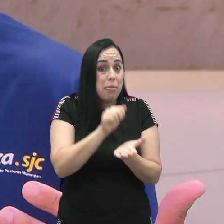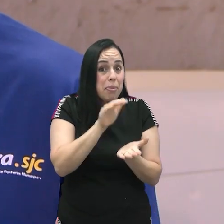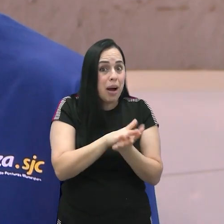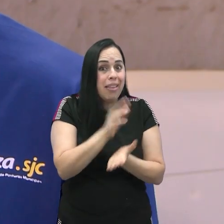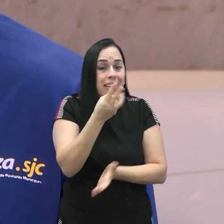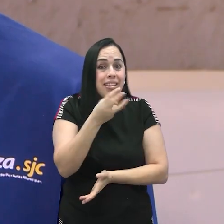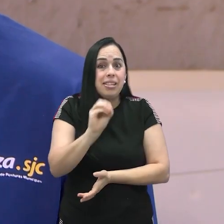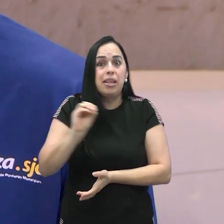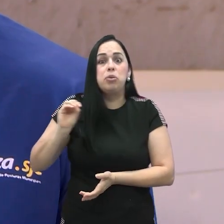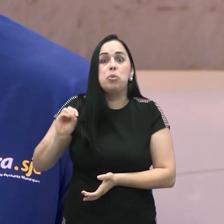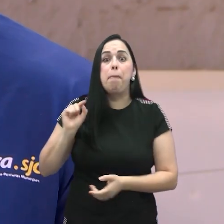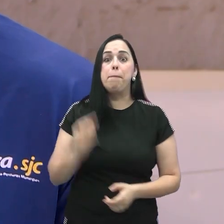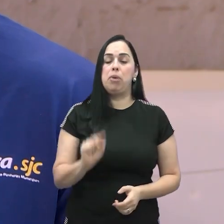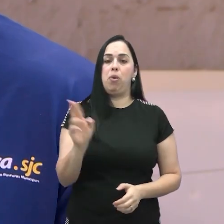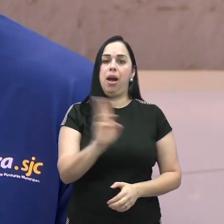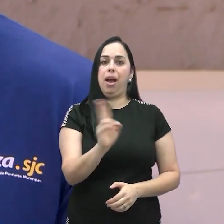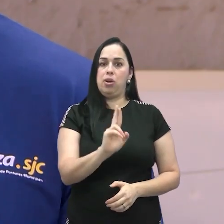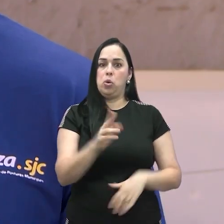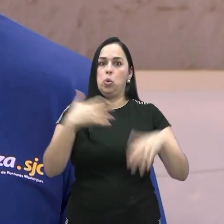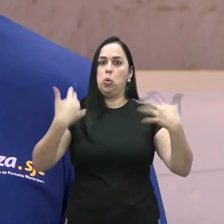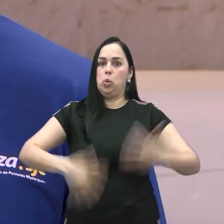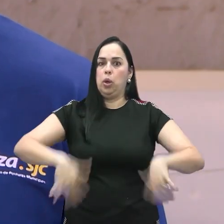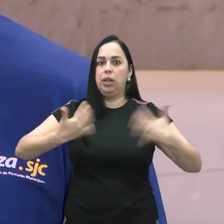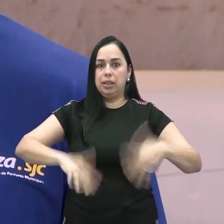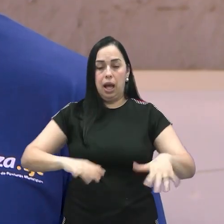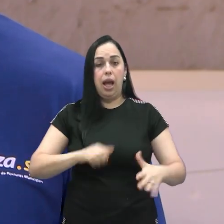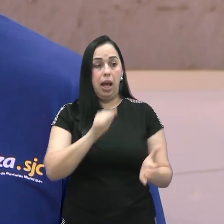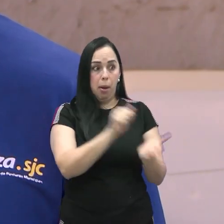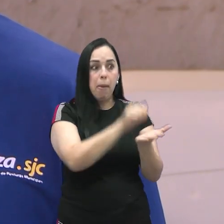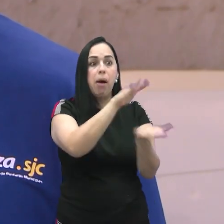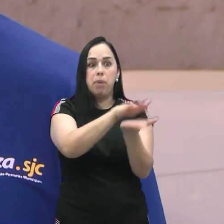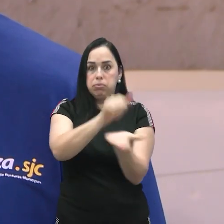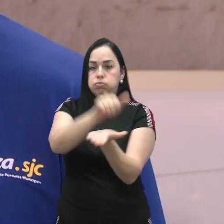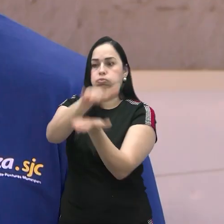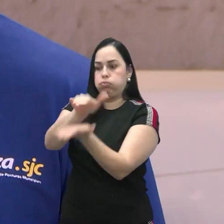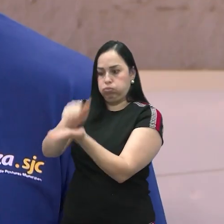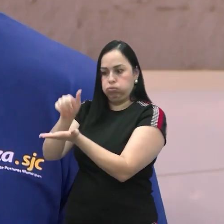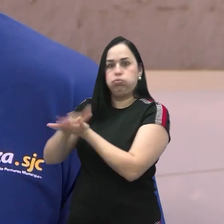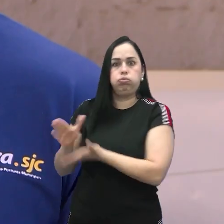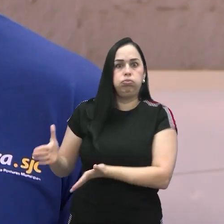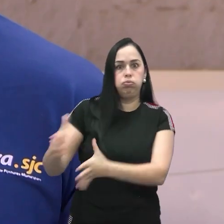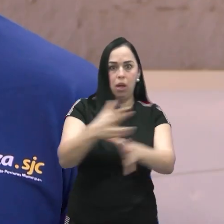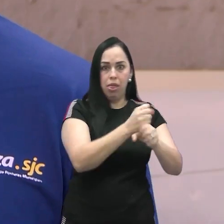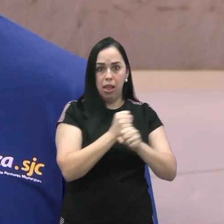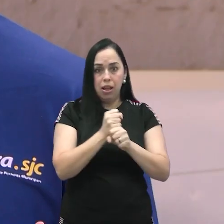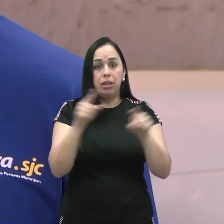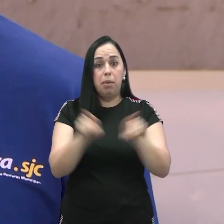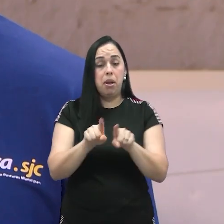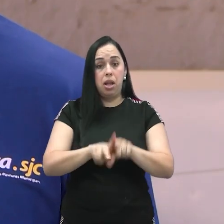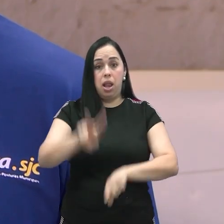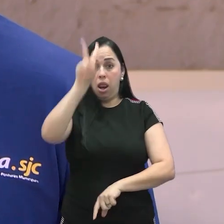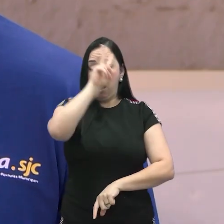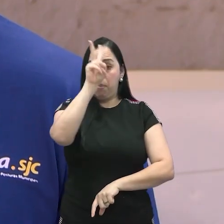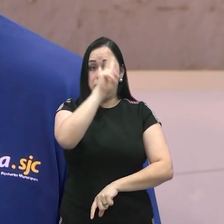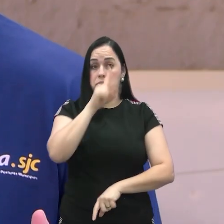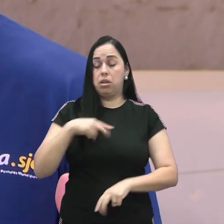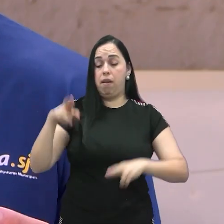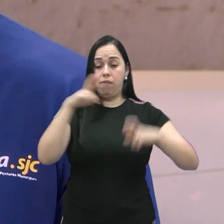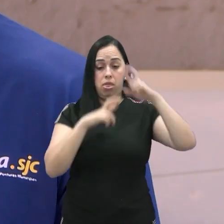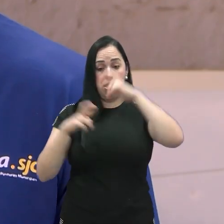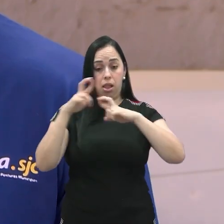chegaram a quase R$ 300 mil somando, então um valor bem alto de multas aplicadas. E nós lembramos à população que